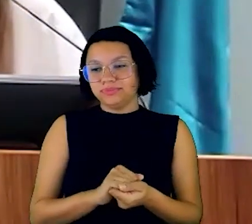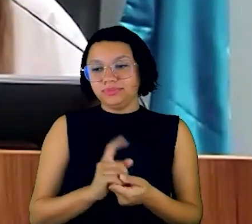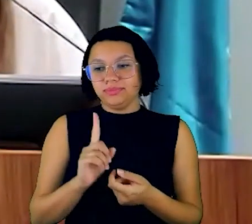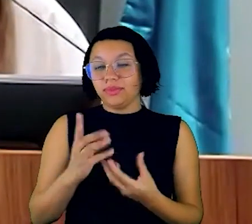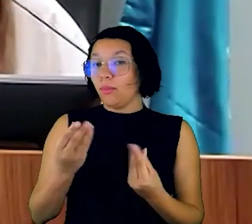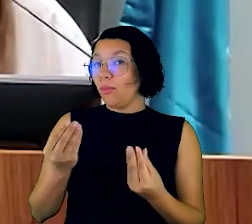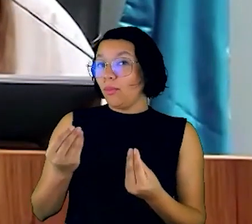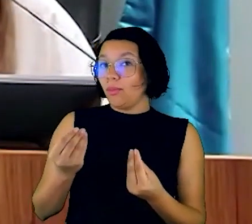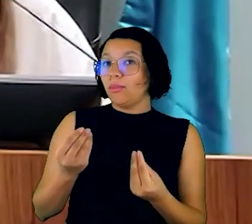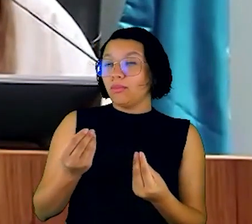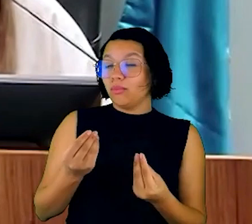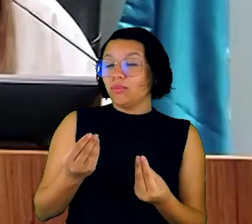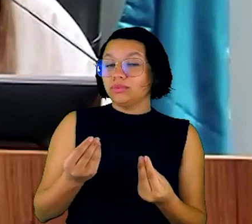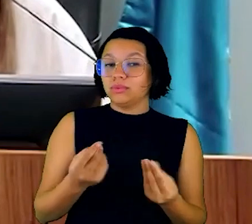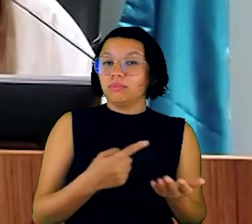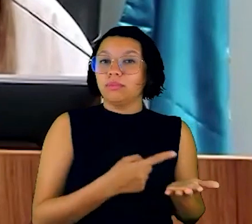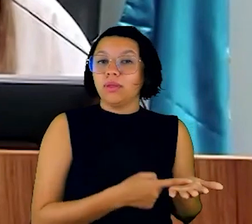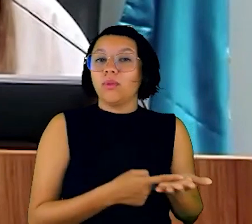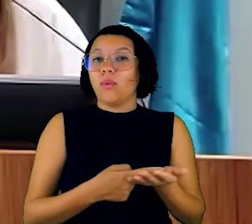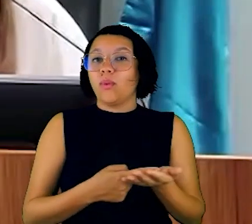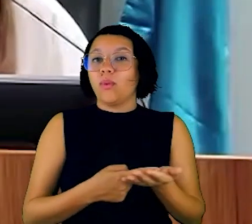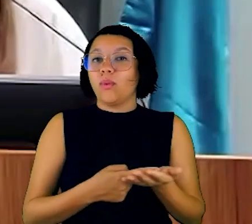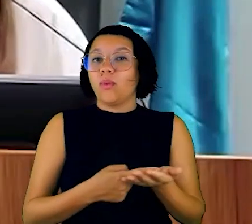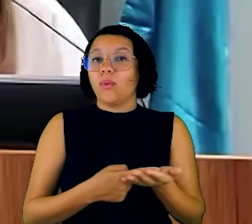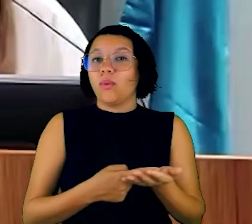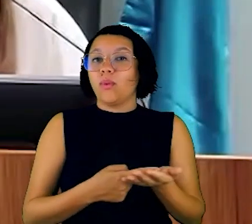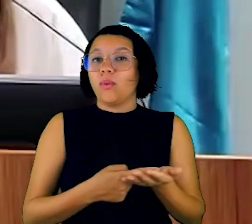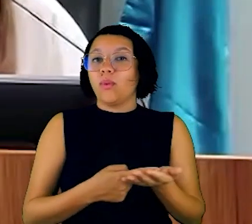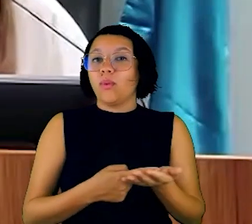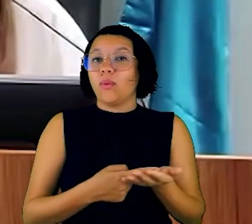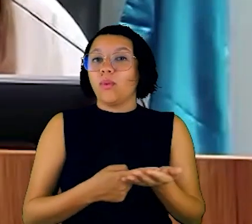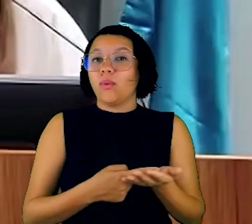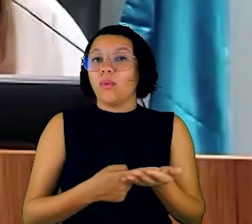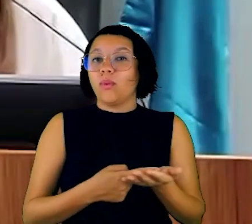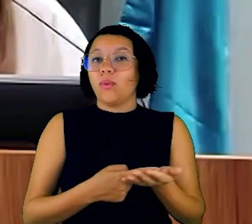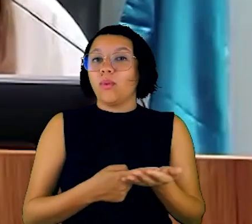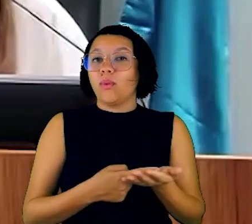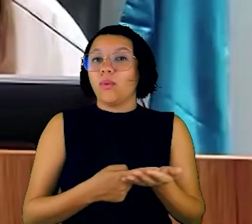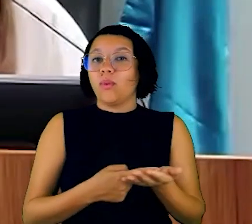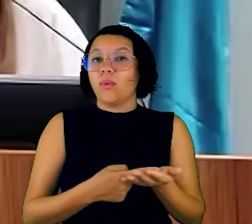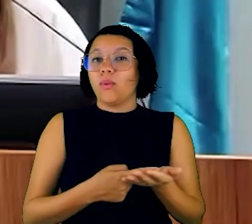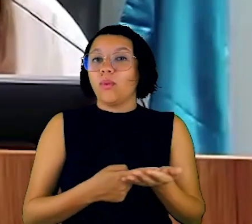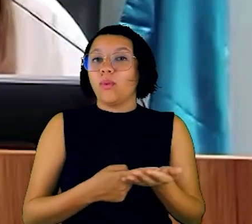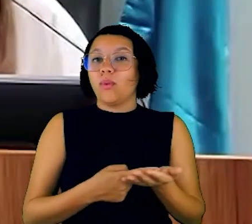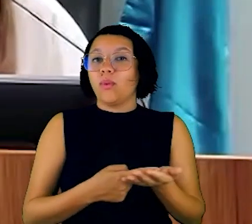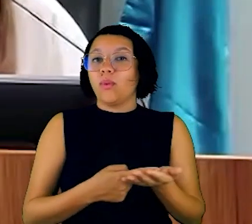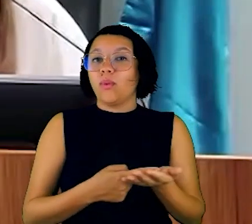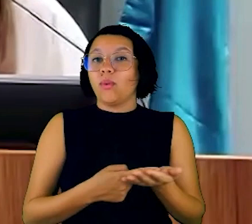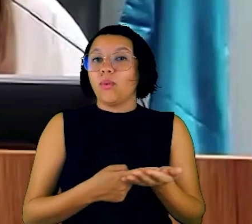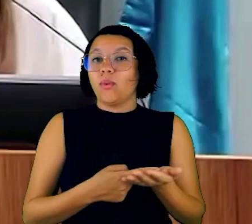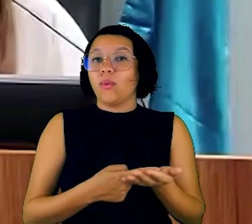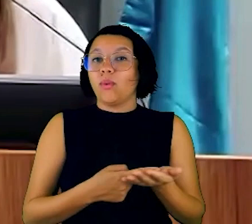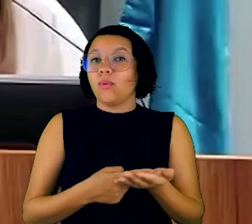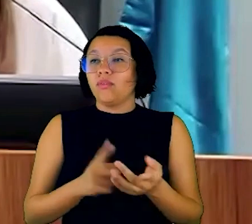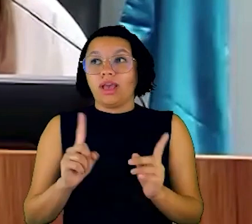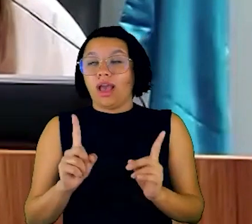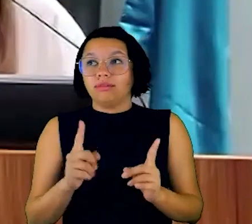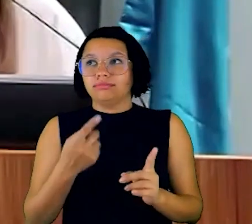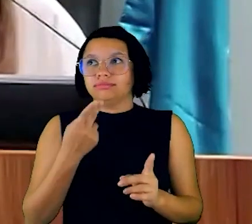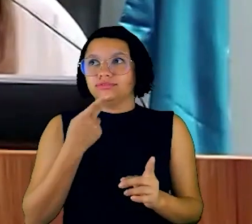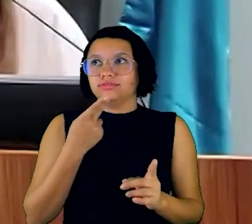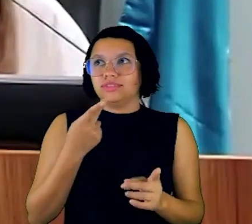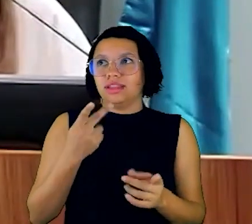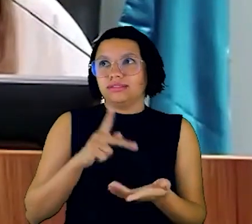tanto pelo convite também, melhor dizendo, De uma jarra, a desembargadora Renata Lotufo serve água em um copo e bebe.